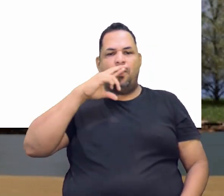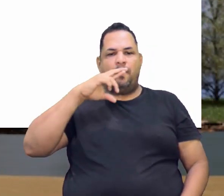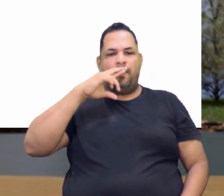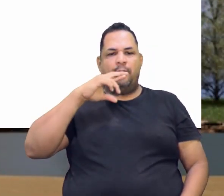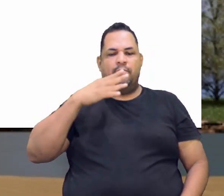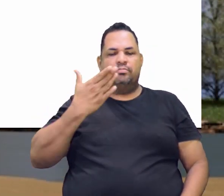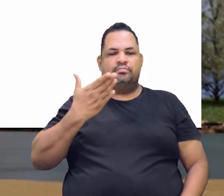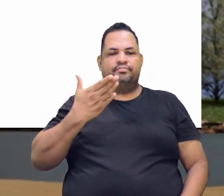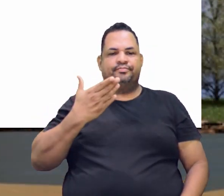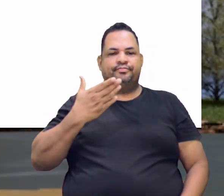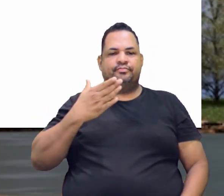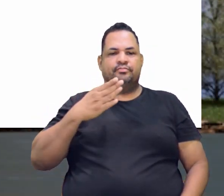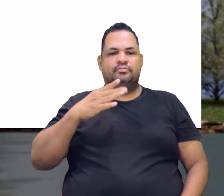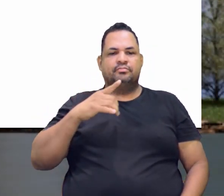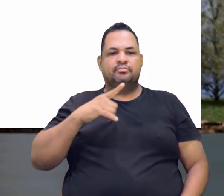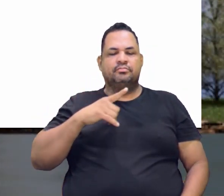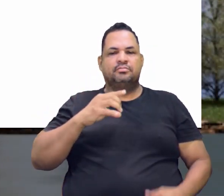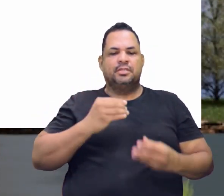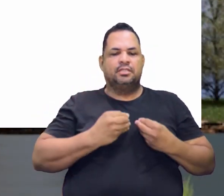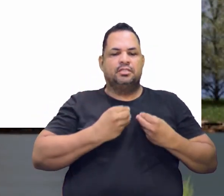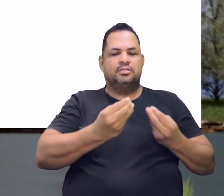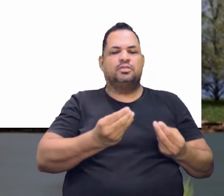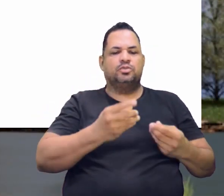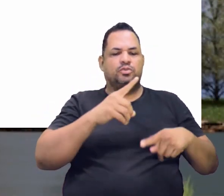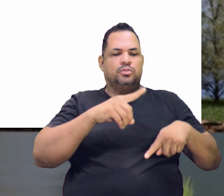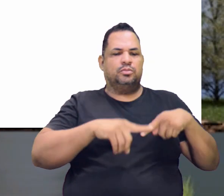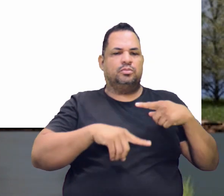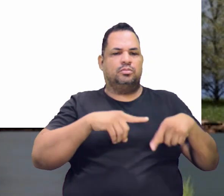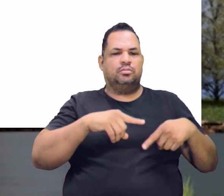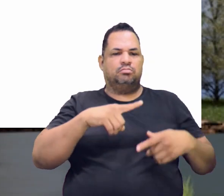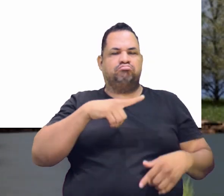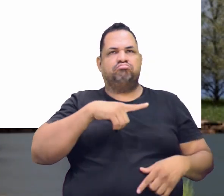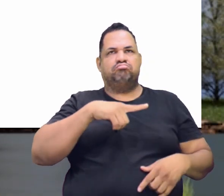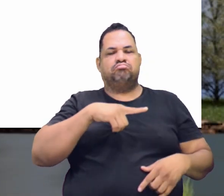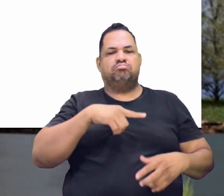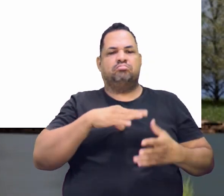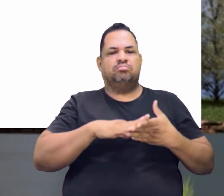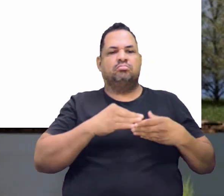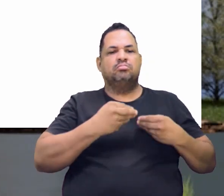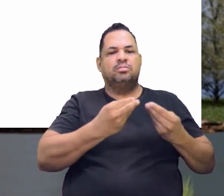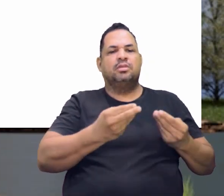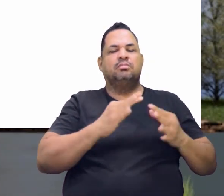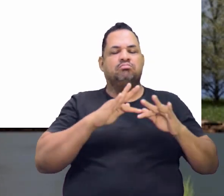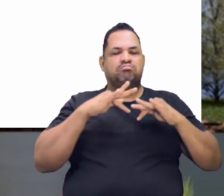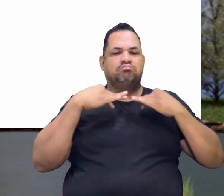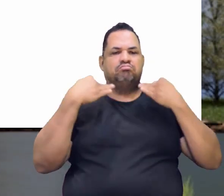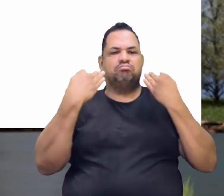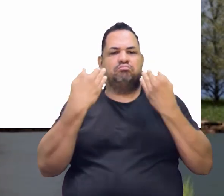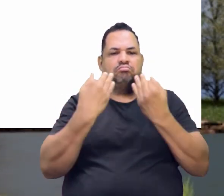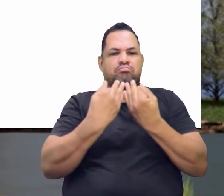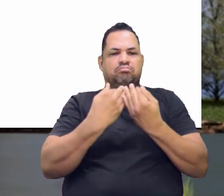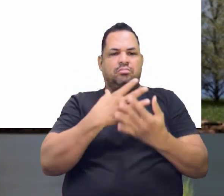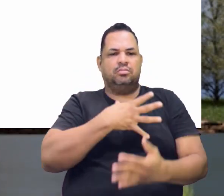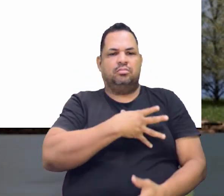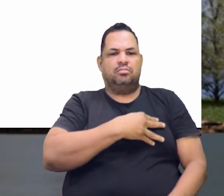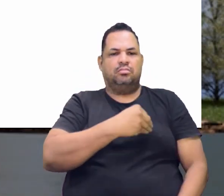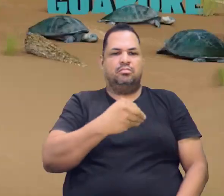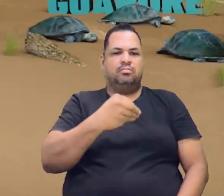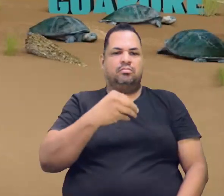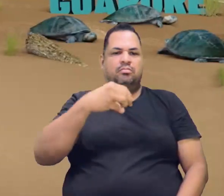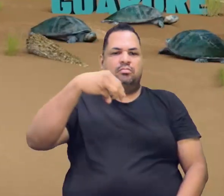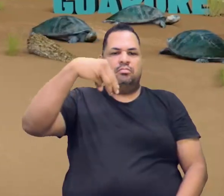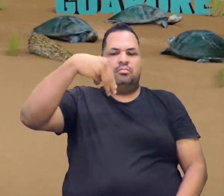Rondon, ele vai deixar todos os seus pertences para a família, né? A filha dele é